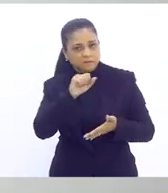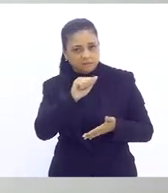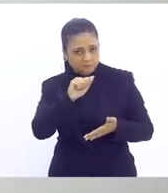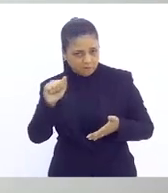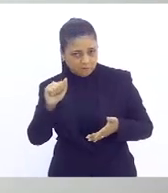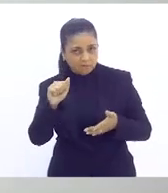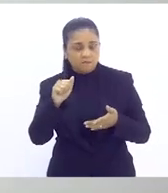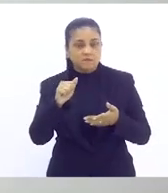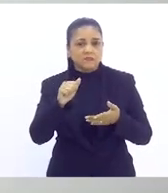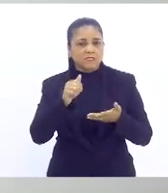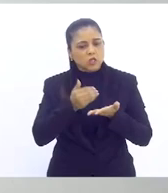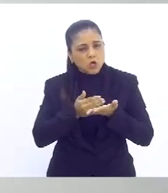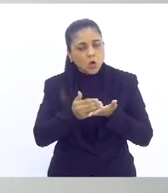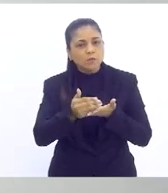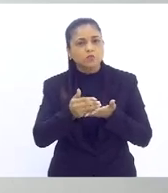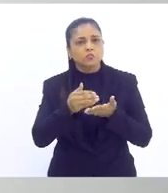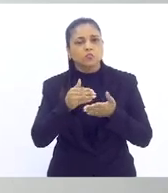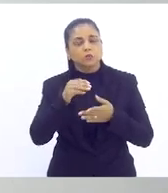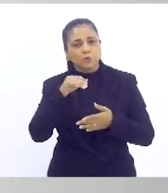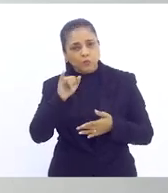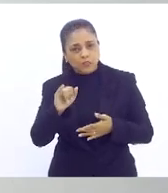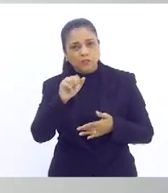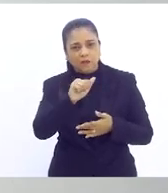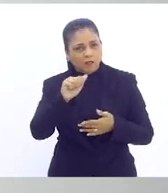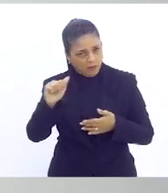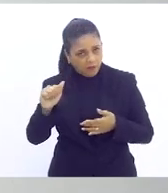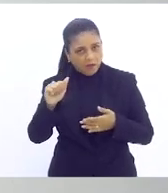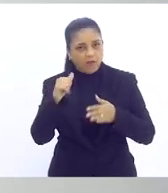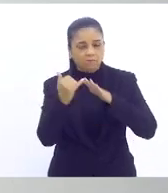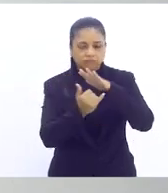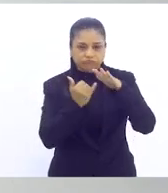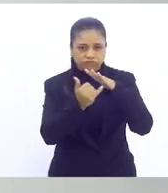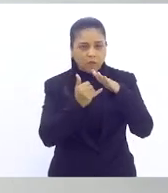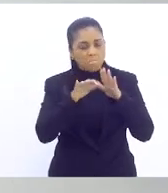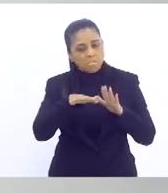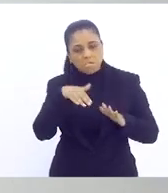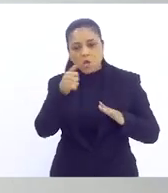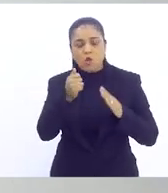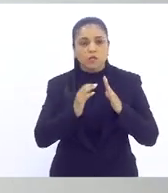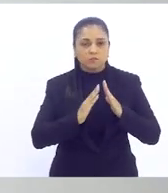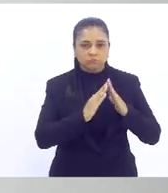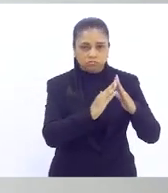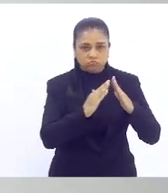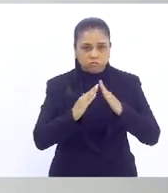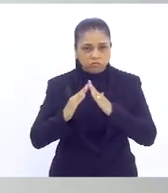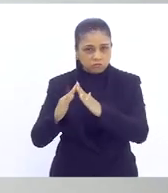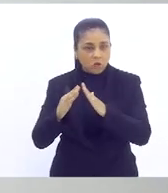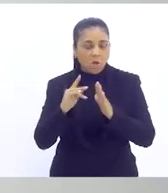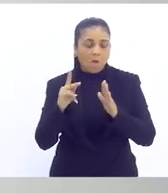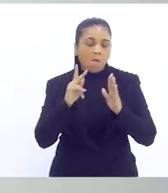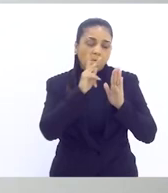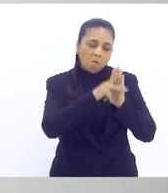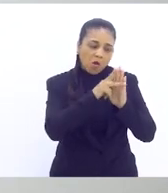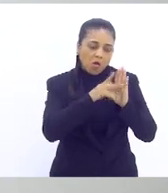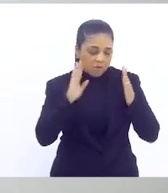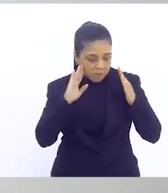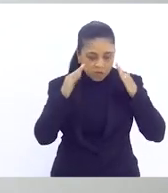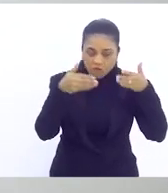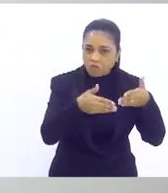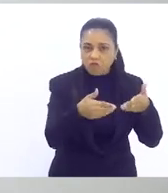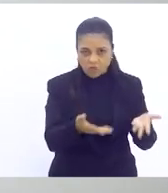Mas ele foi iniciado no essa intenção de melhorias habitacionais de um projeto voltado para isso